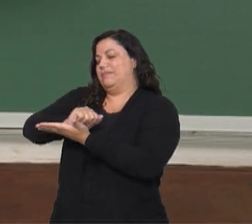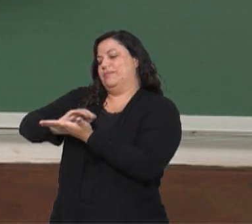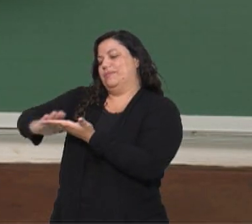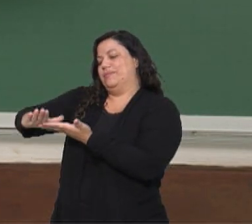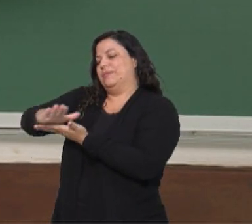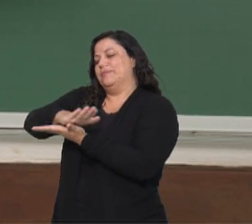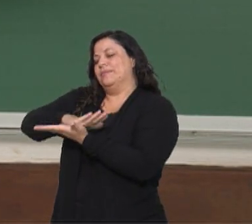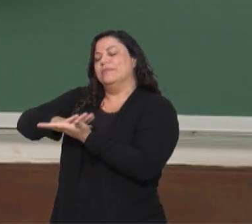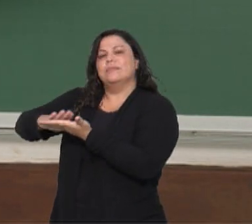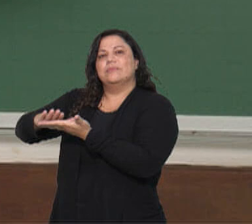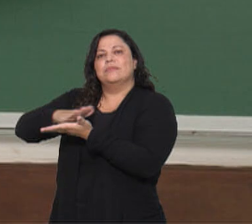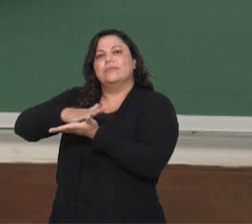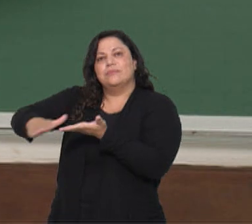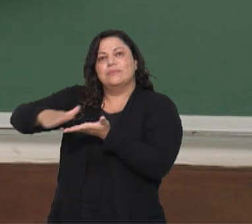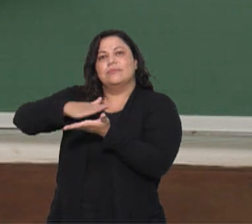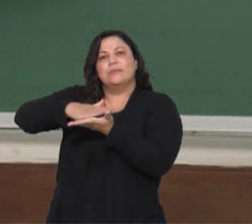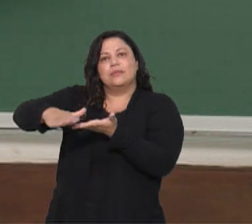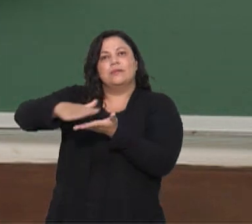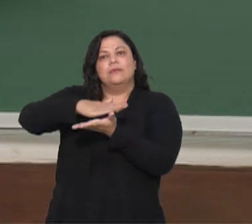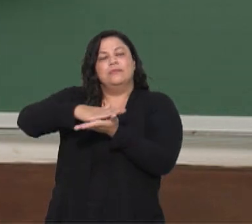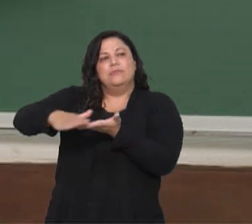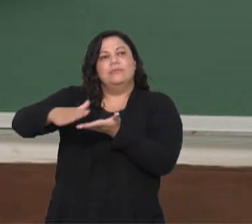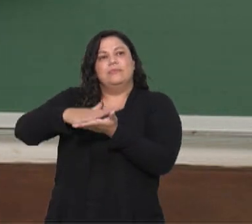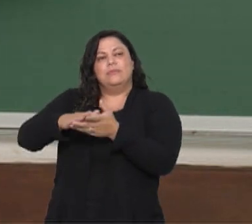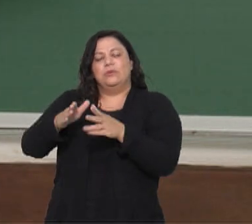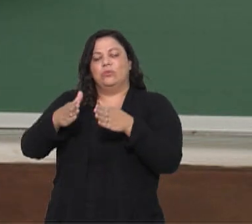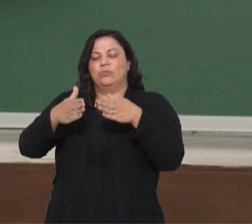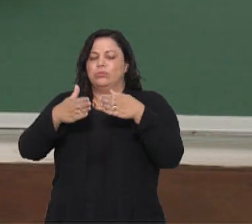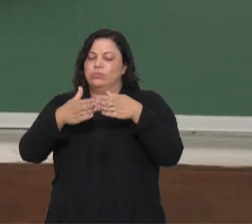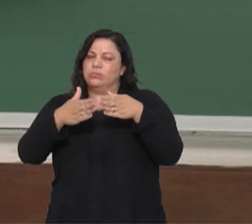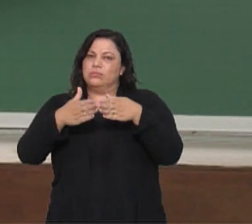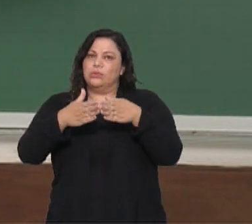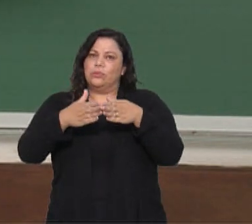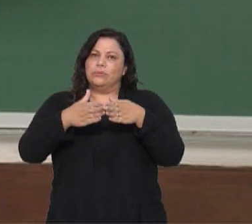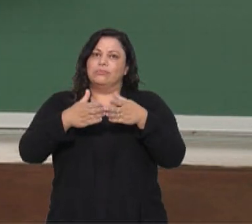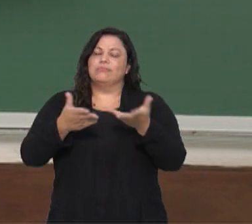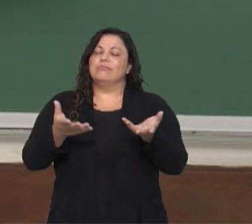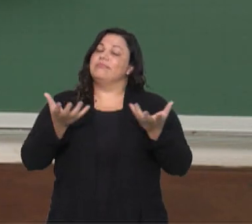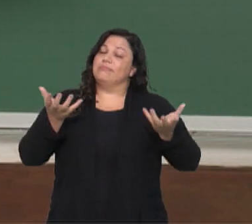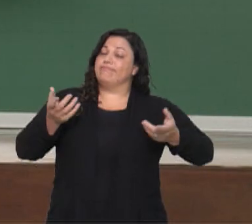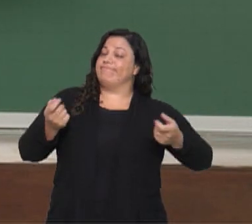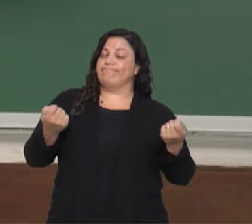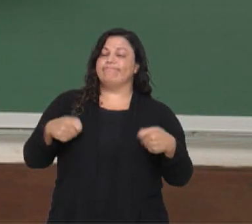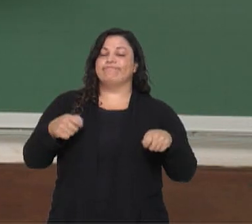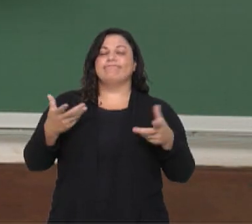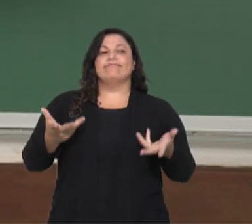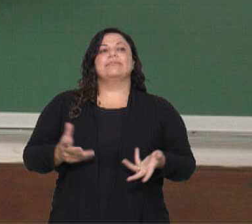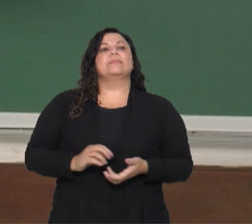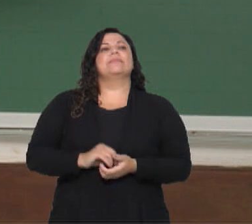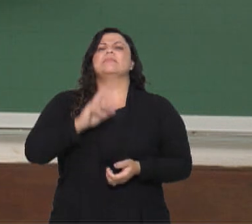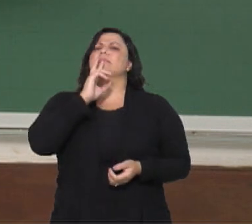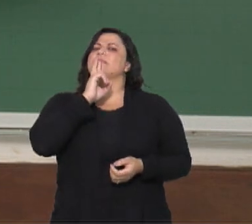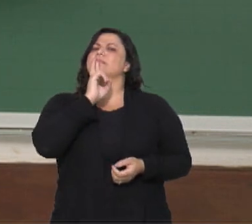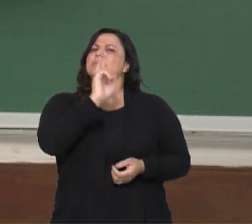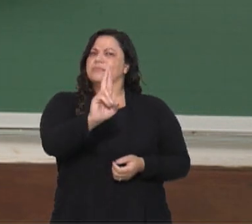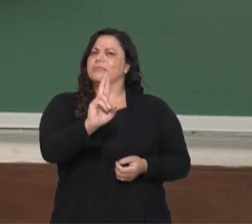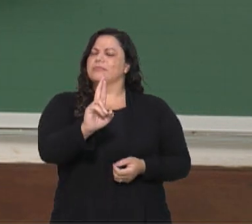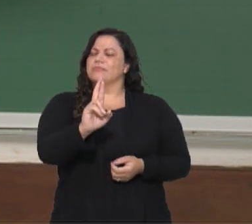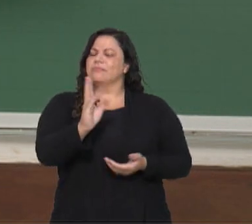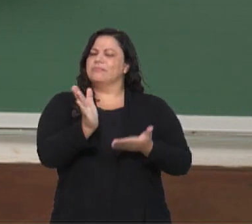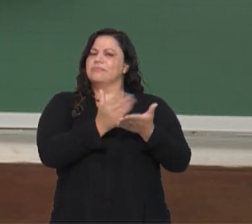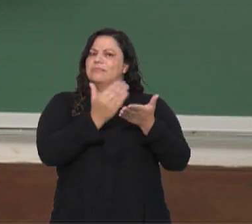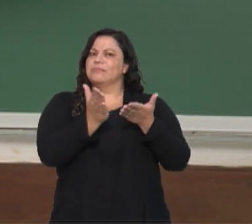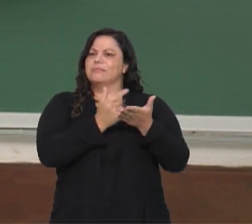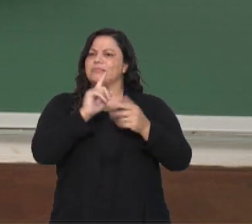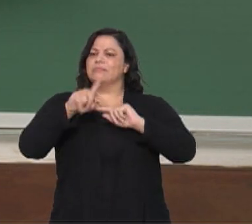formato do machado, ponta de lança, ponta de flecha, né, que ele precisava. Respondam essa, vocês vão ter um